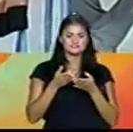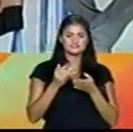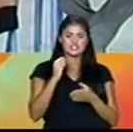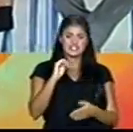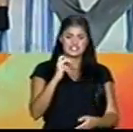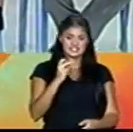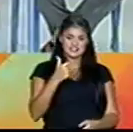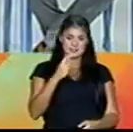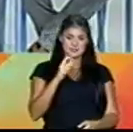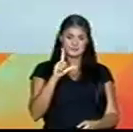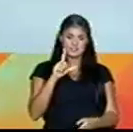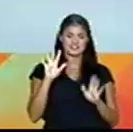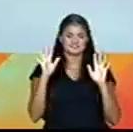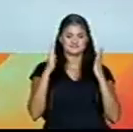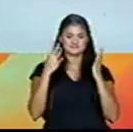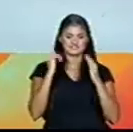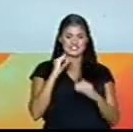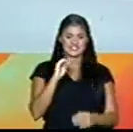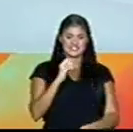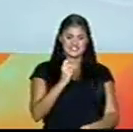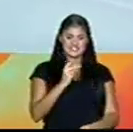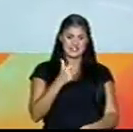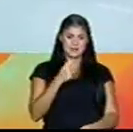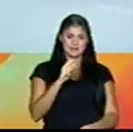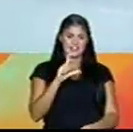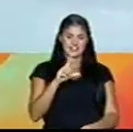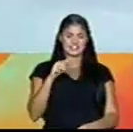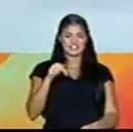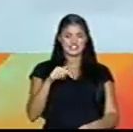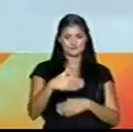dar uma receita. Um grande aplauso para a Isabel. Hoje te mostrou na nossa cozinha. Obrigada. Maravilha. E trouxe...